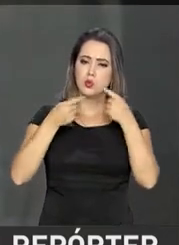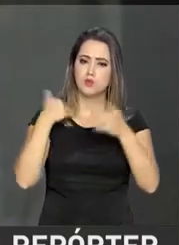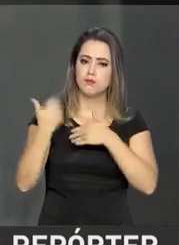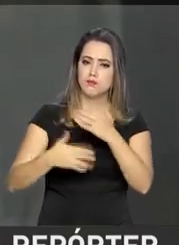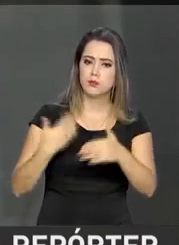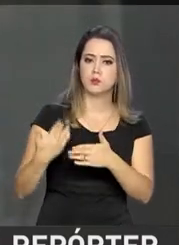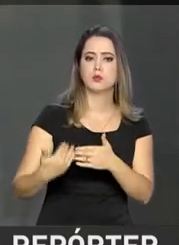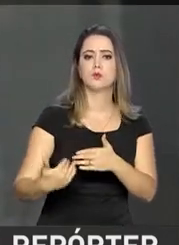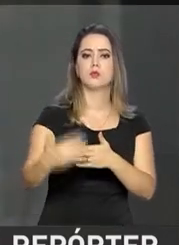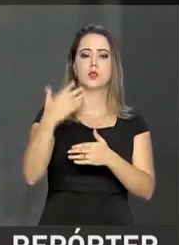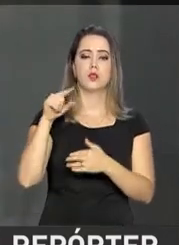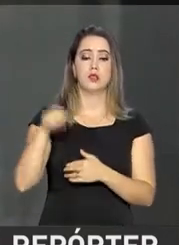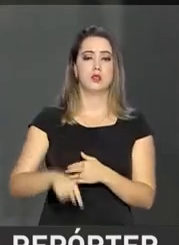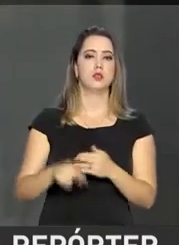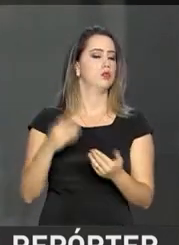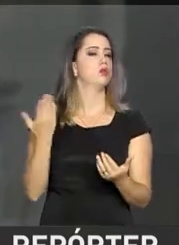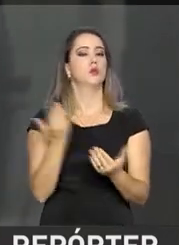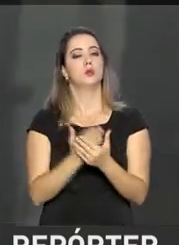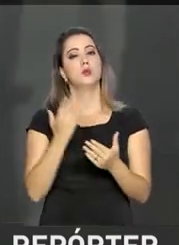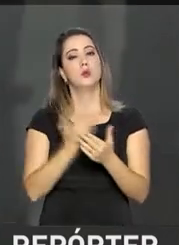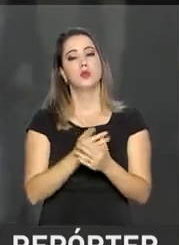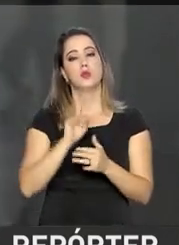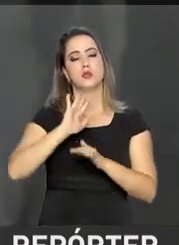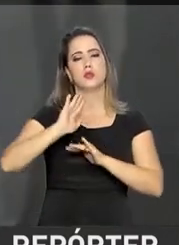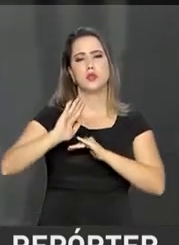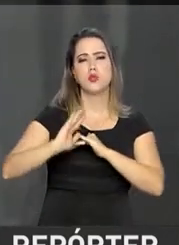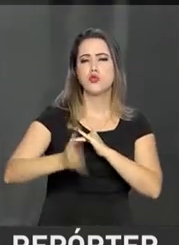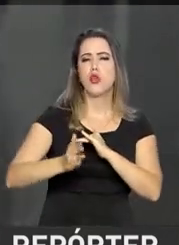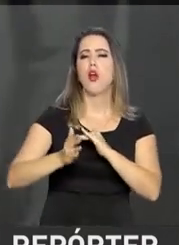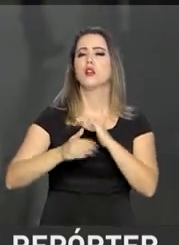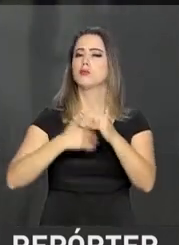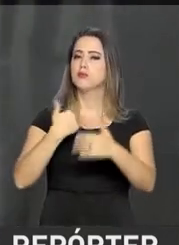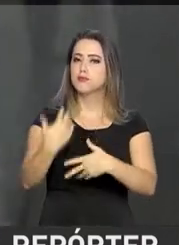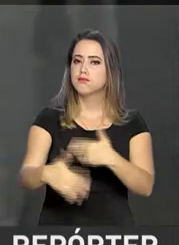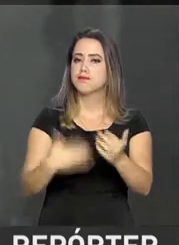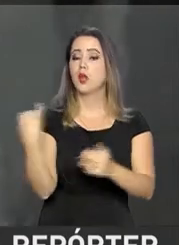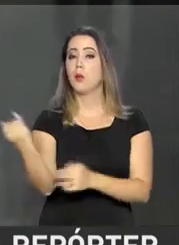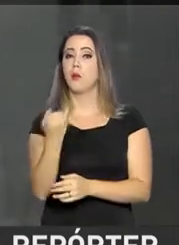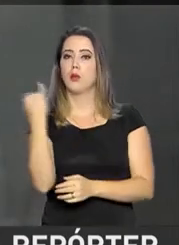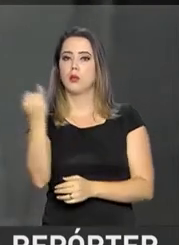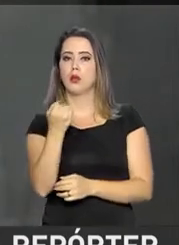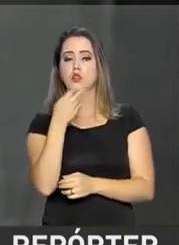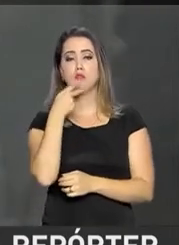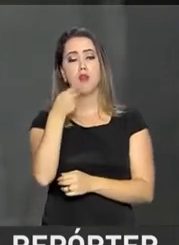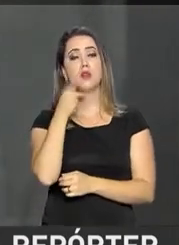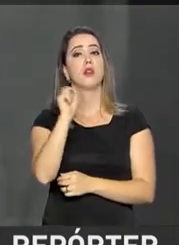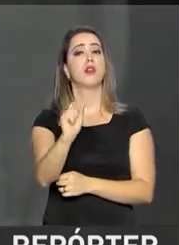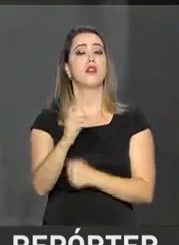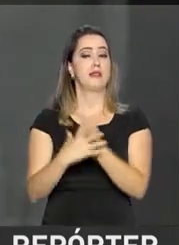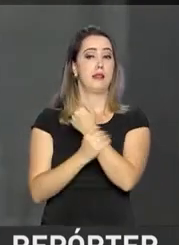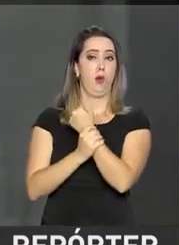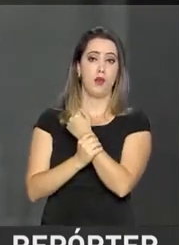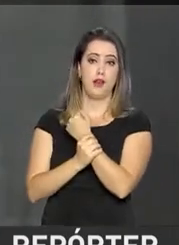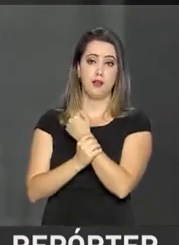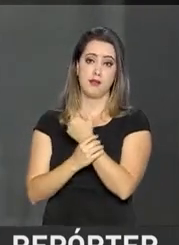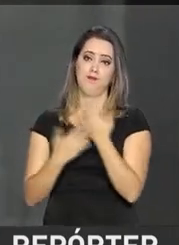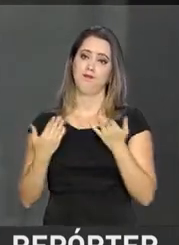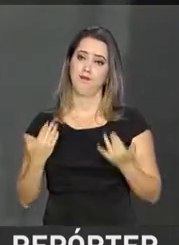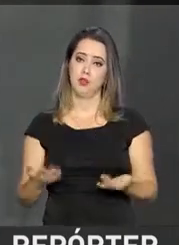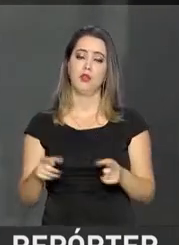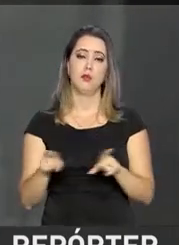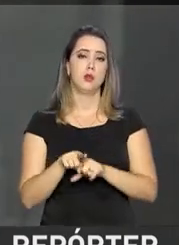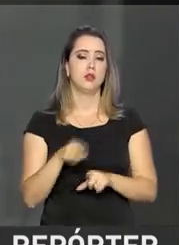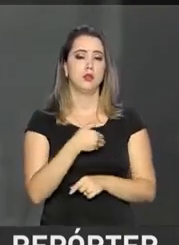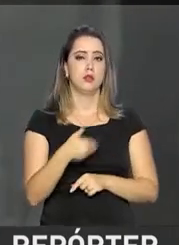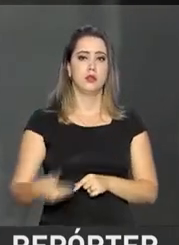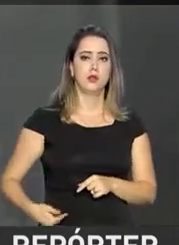no Parlamento, onde vários projetos têm tramitado, vários projetos importantes nessa área têm tramitado, e também no governo federal, que além de